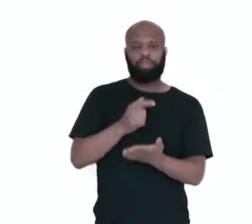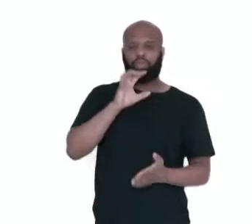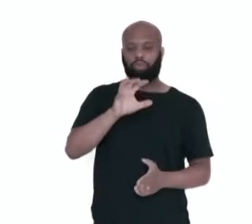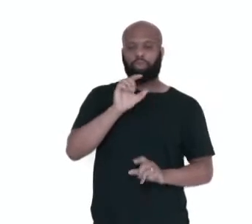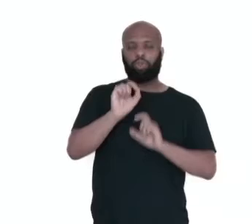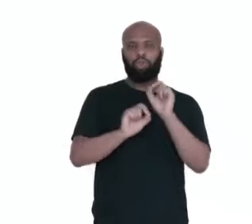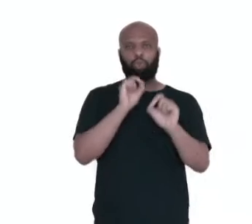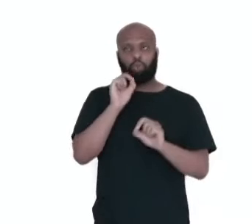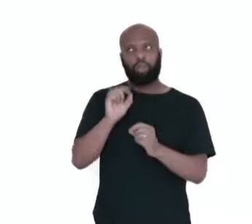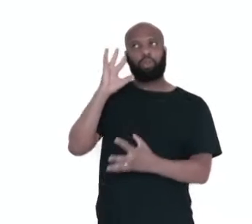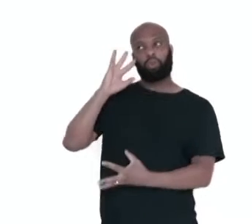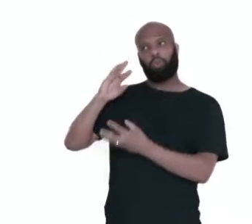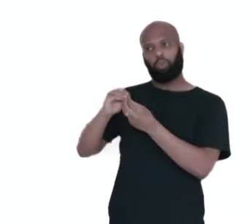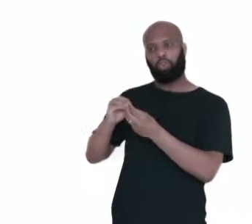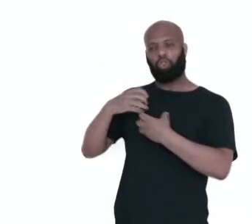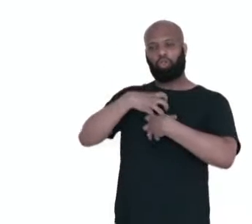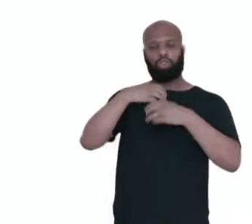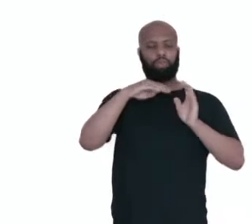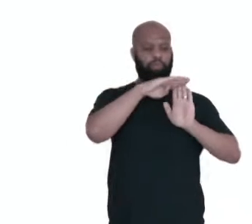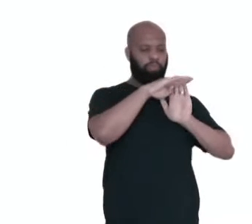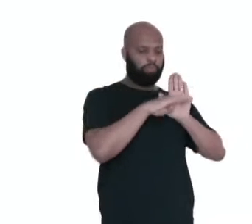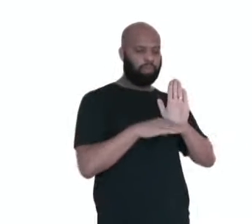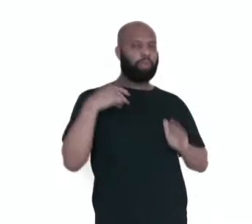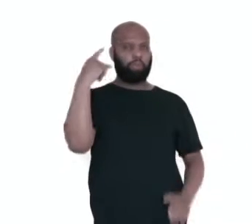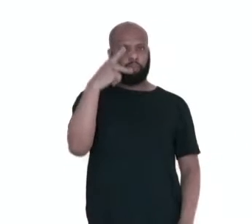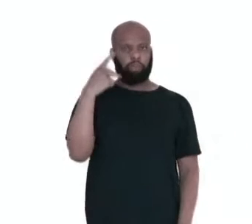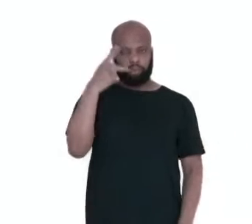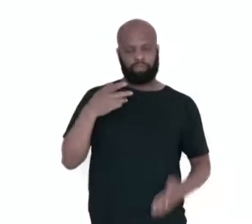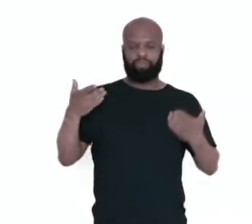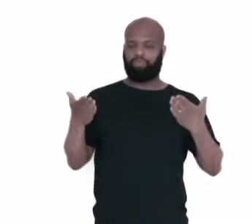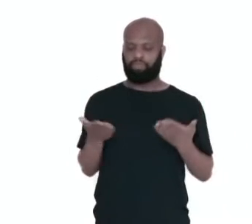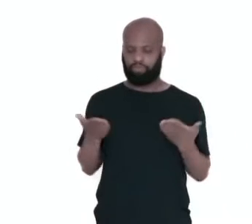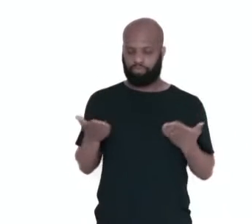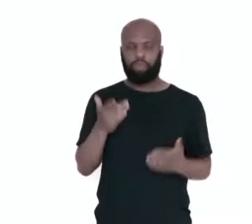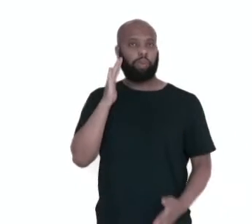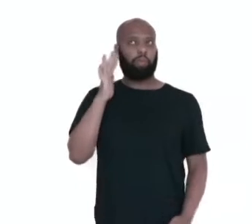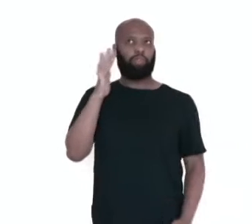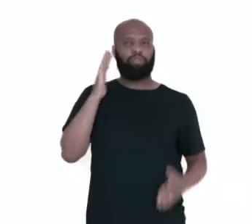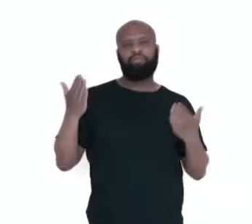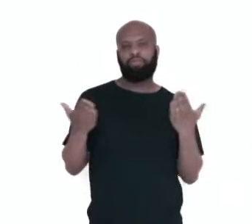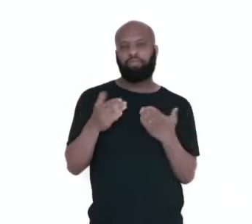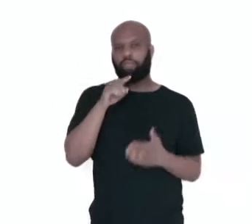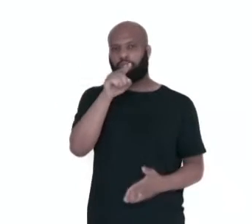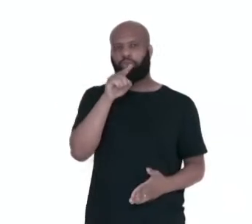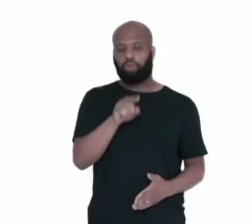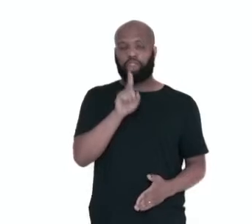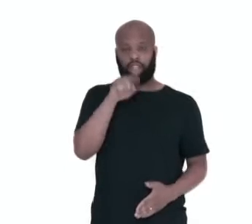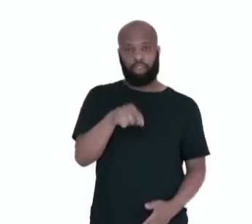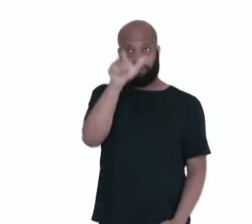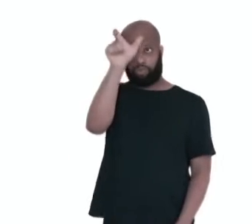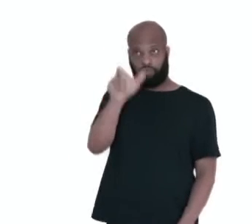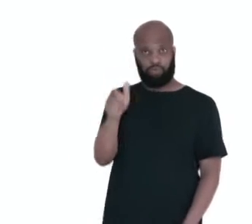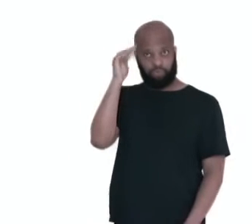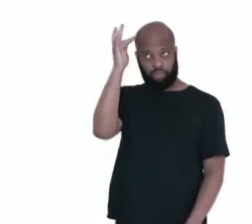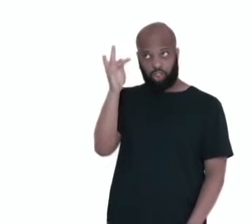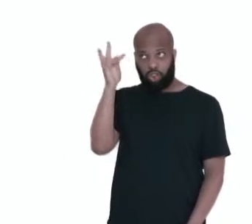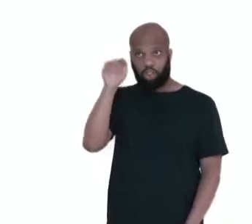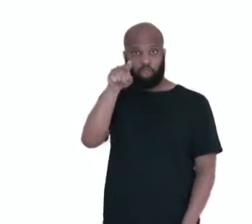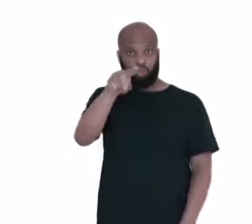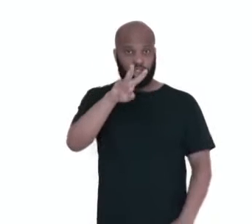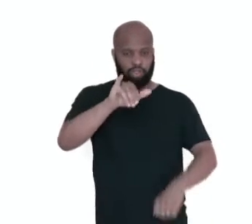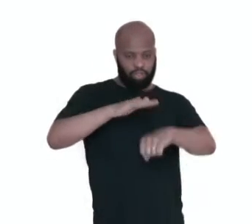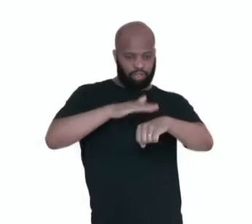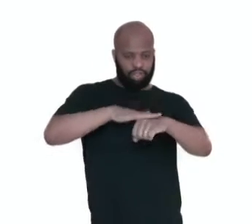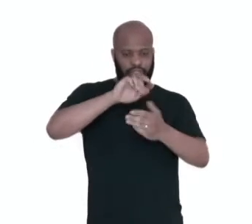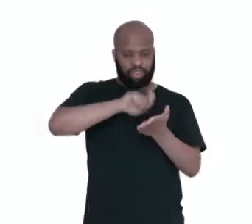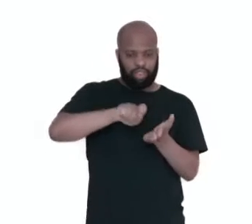comumente entendida como um manual de política moderna. Imagine agora que você é o filósofo e precisa escrever